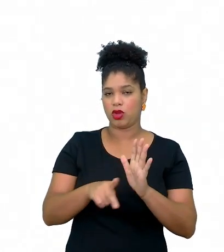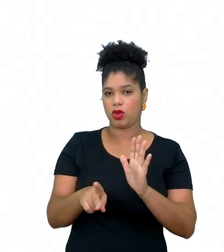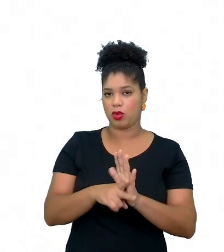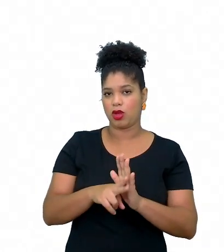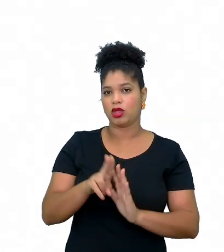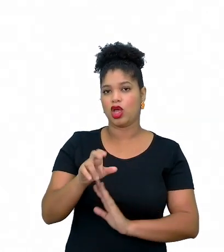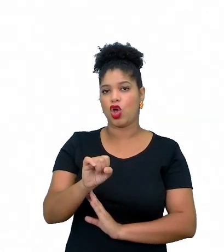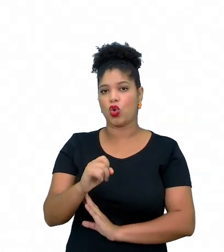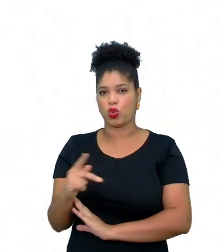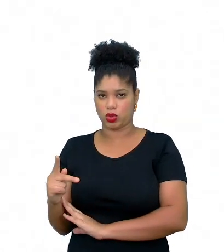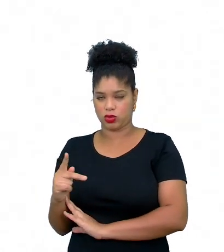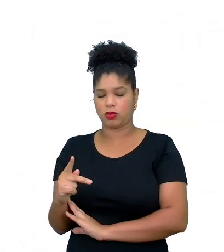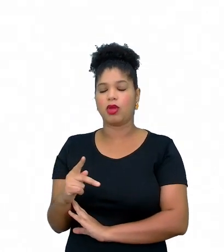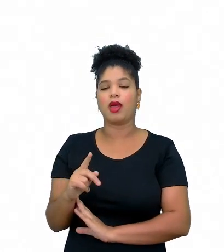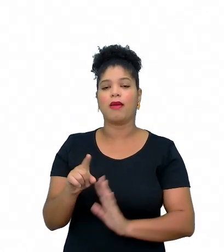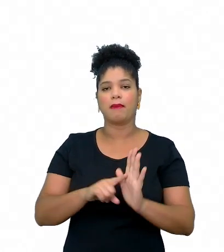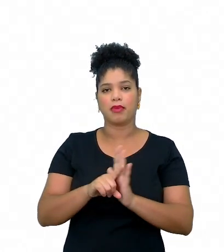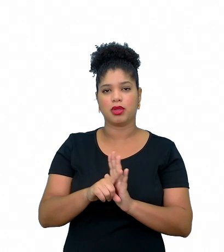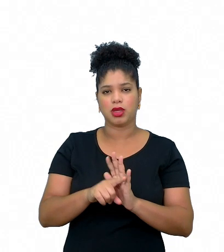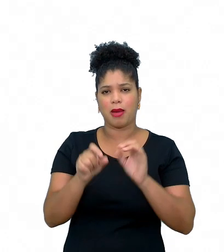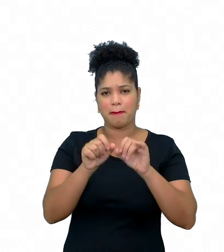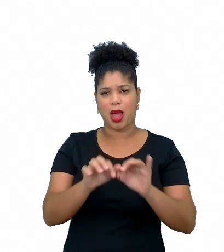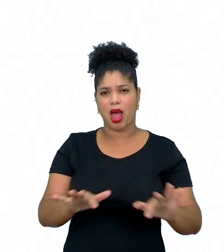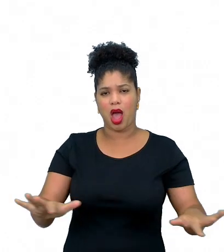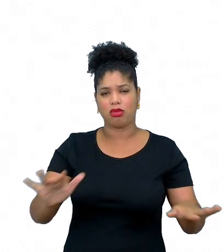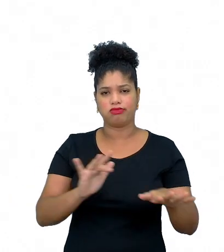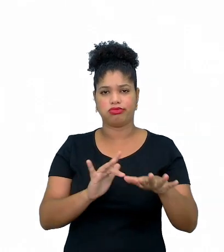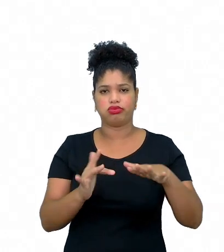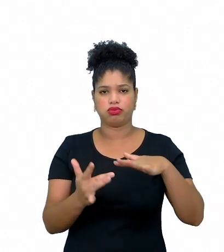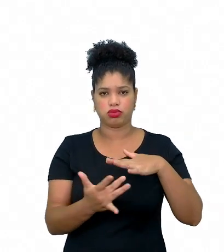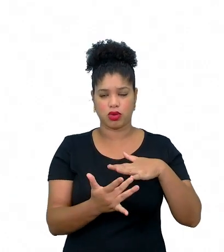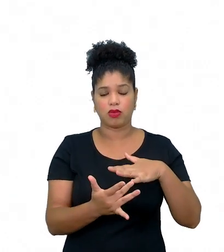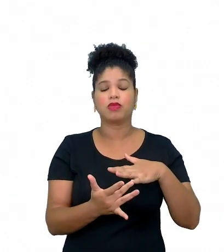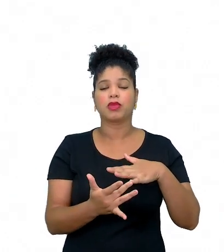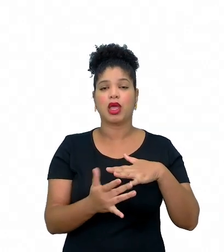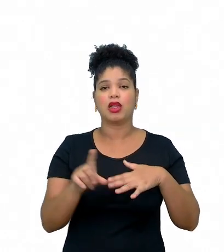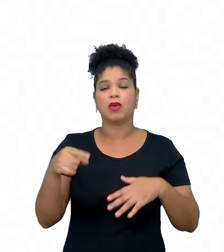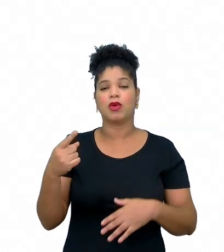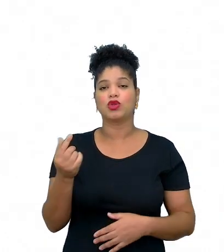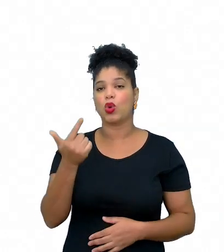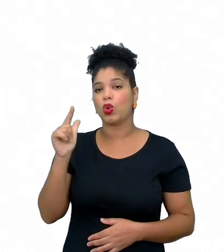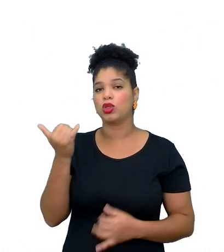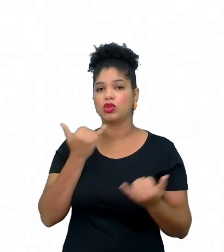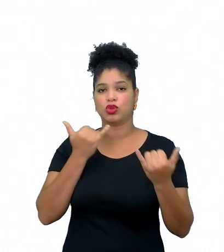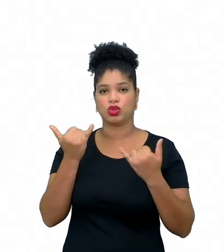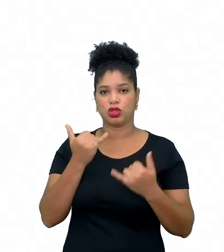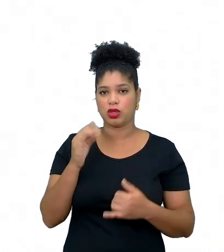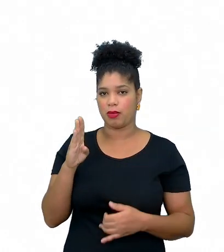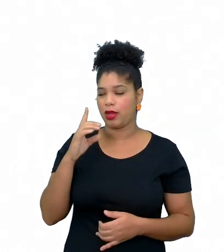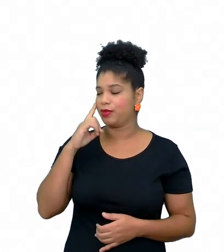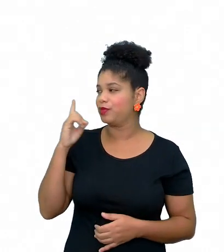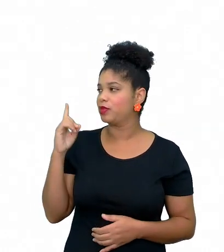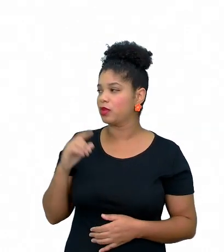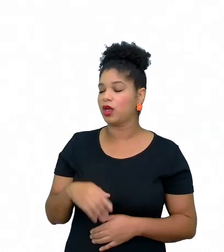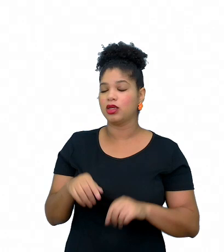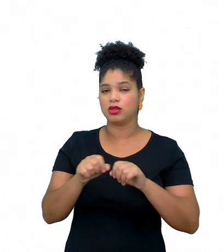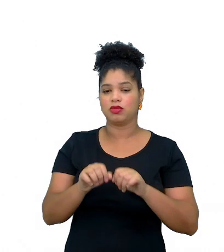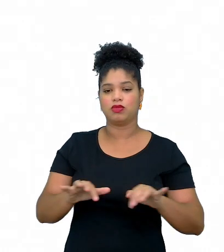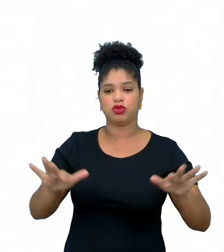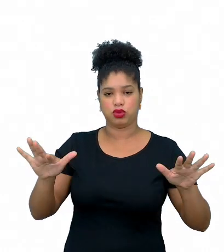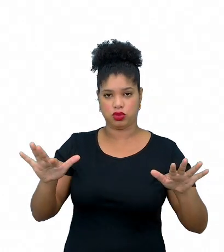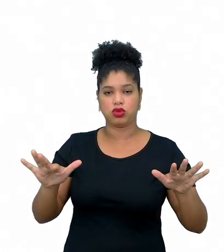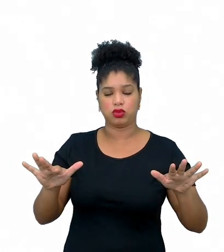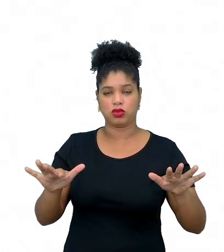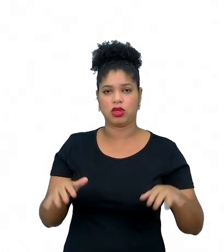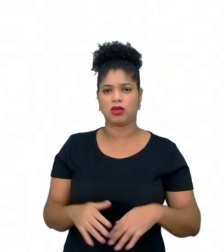foi compartilhada por muitas pessoas nas redes sociais e dias depois a notícia B circulou na internet, alertando as pessoas que o